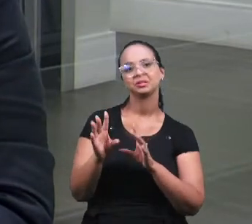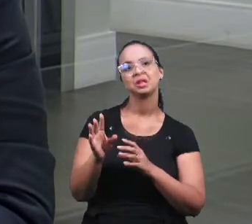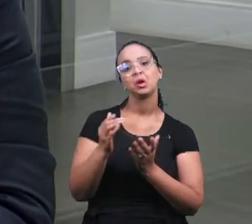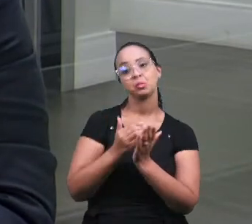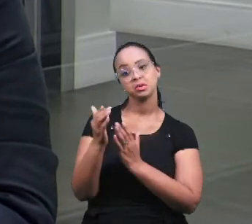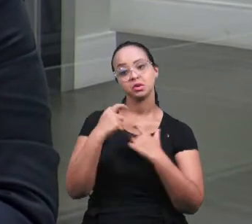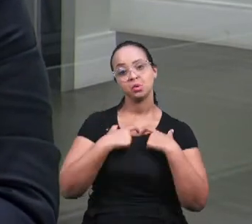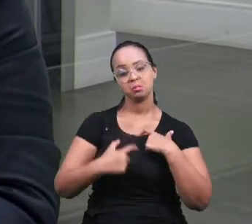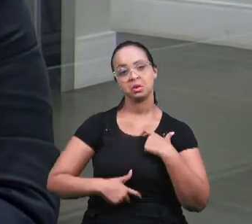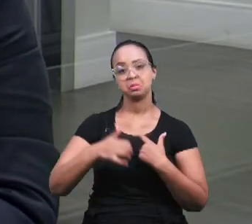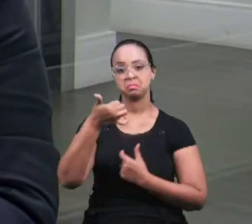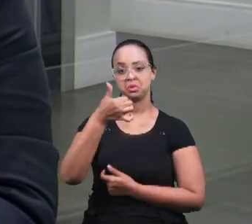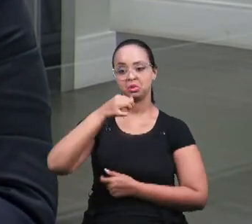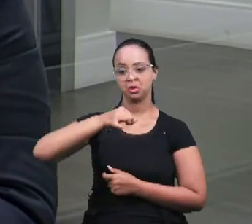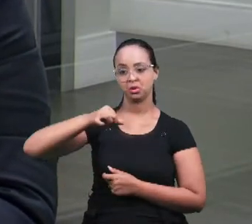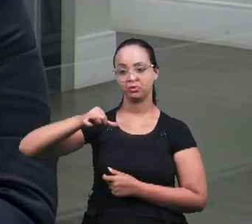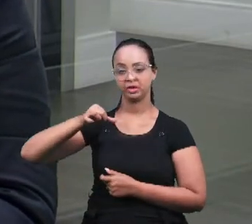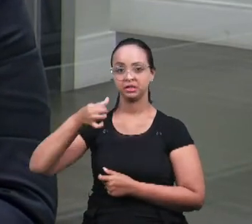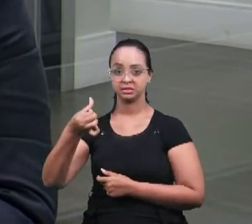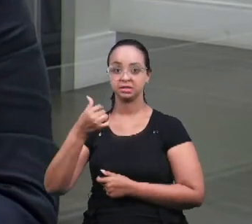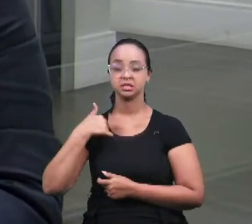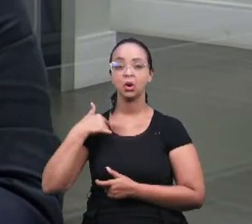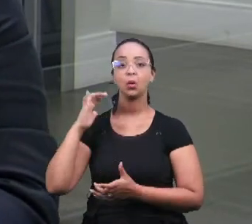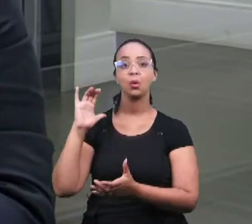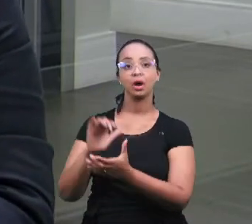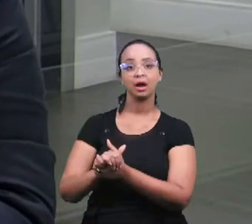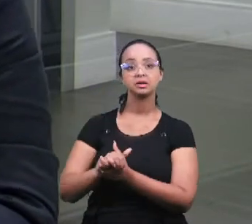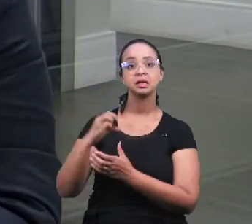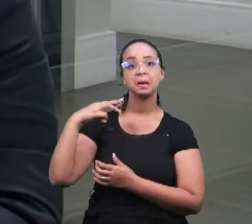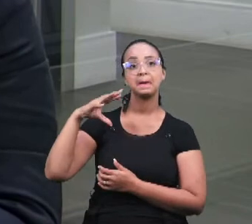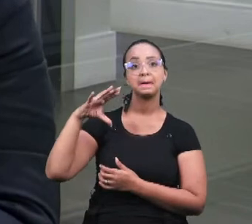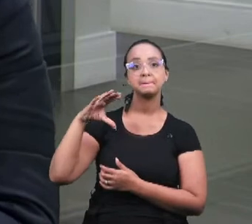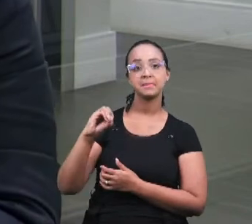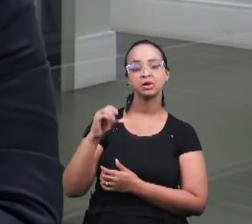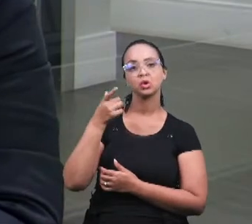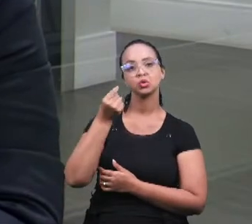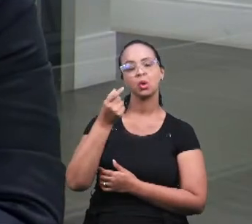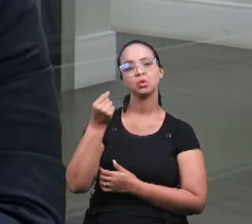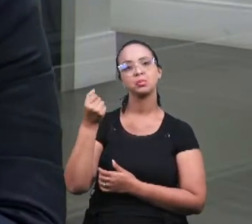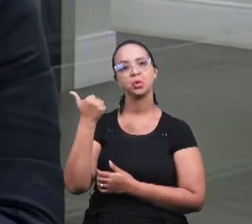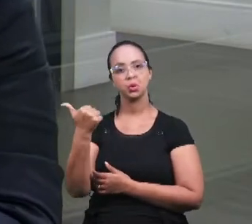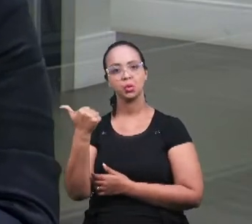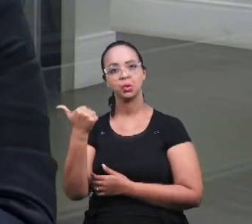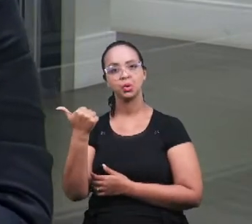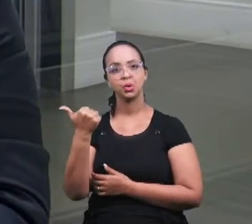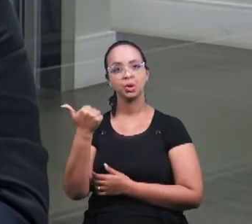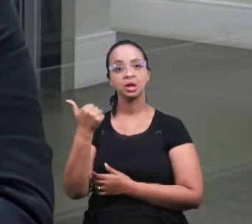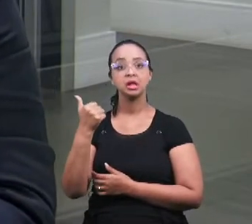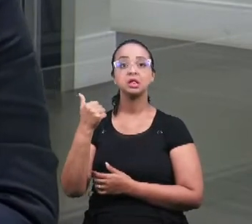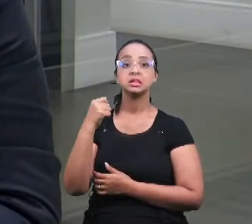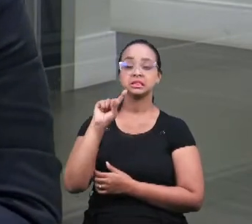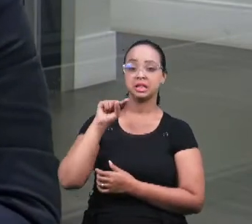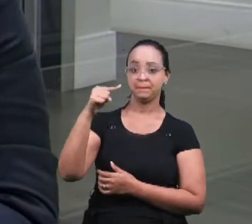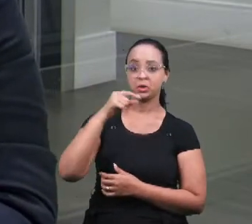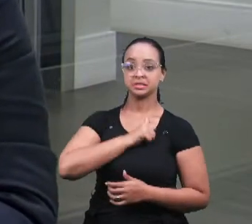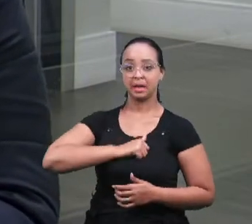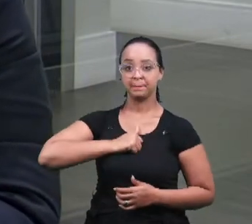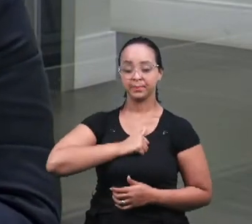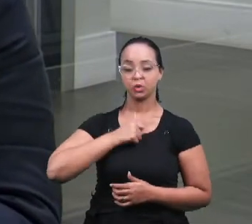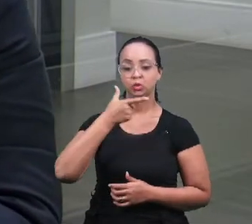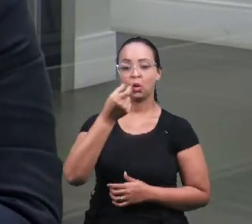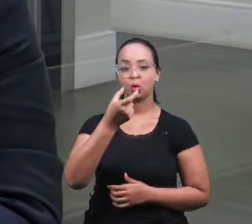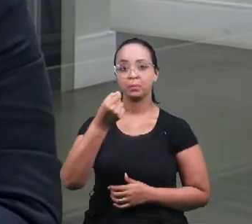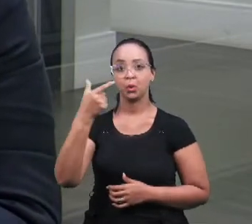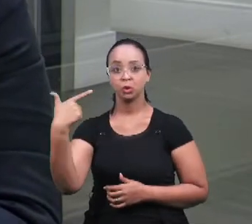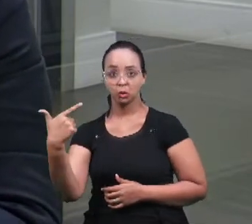como jovem. E eu me casei em março de 2001. O diaconato veio em abril do ano seguinte. No dia 18